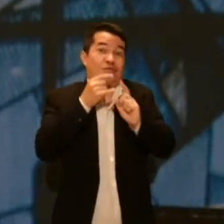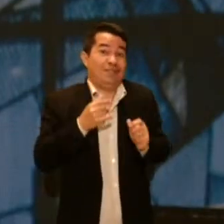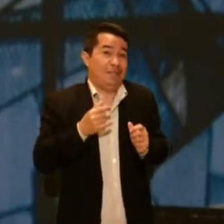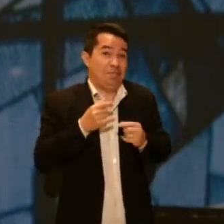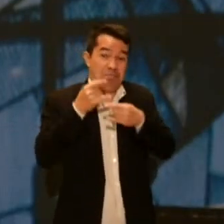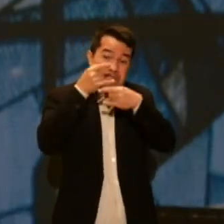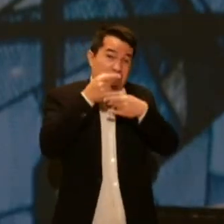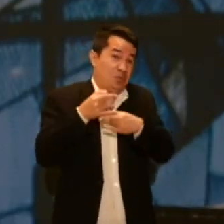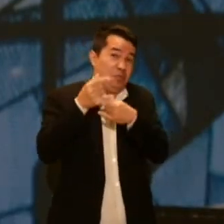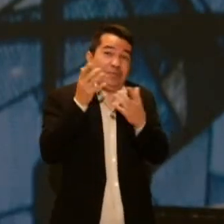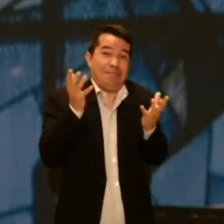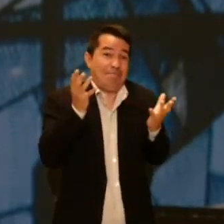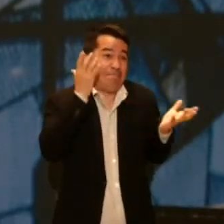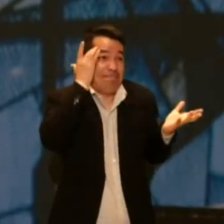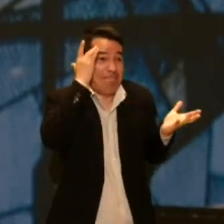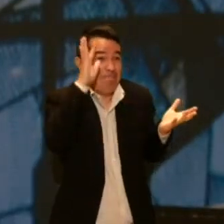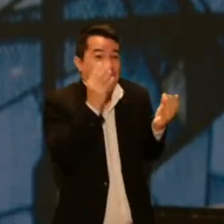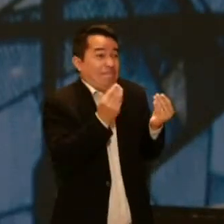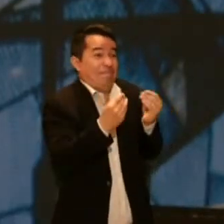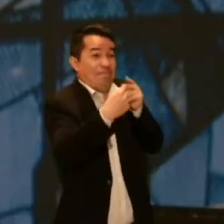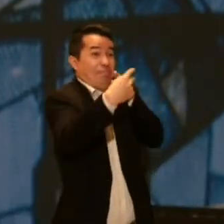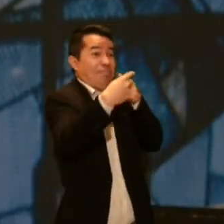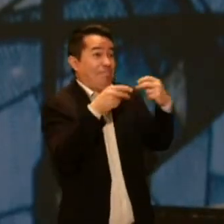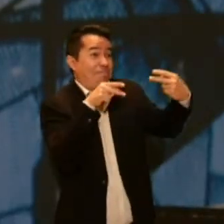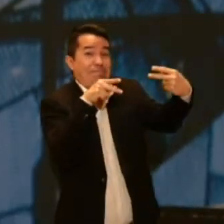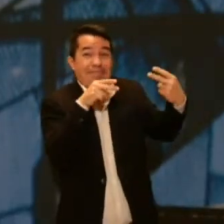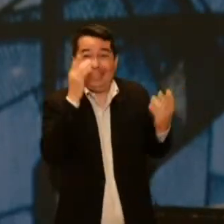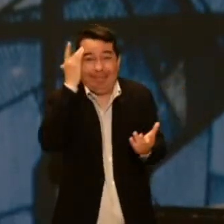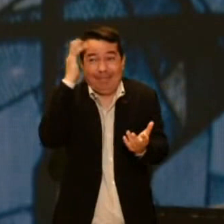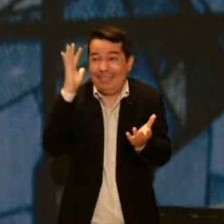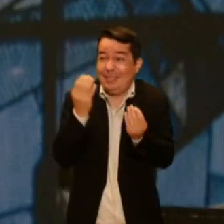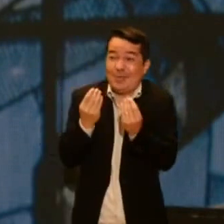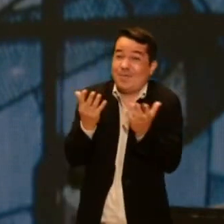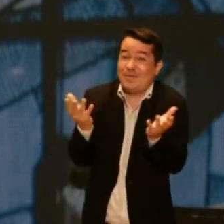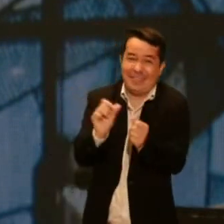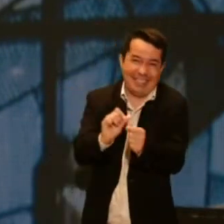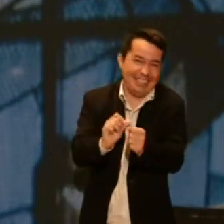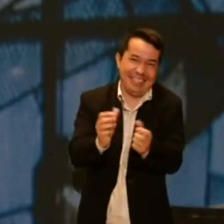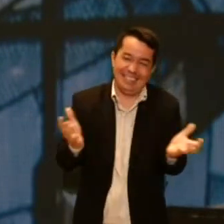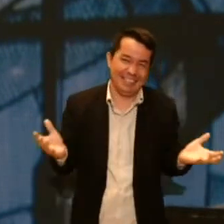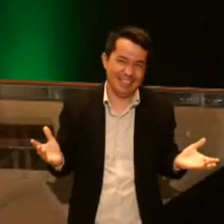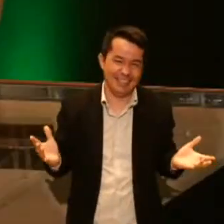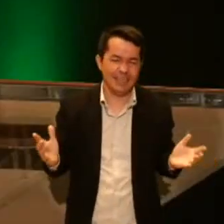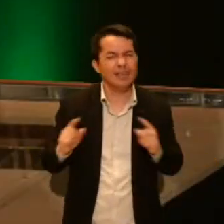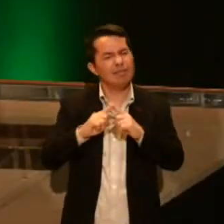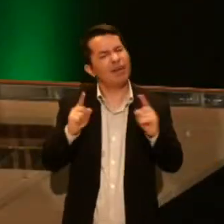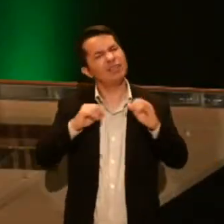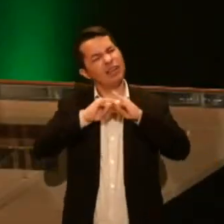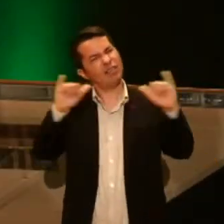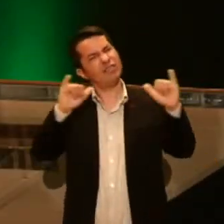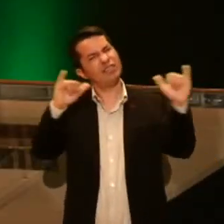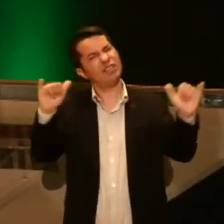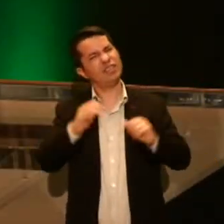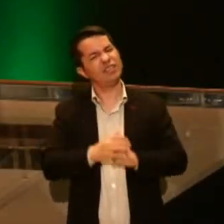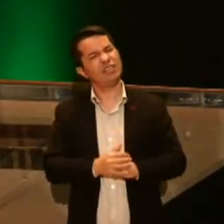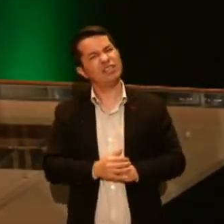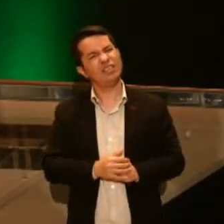Mas eu queria dizer para você que mesmo que a gente esteja longe, a gente vai poder estar muito perto.